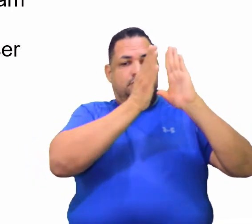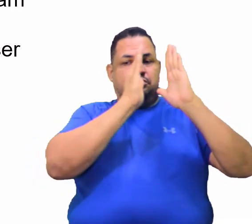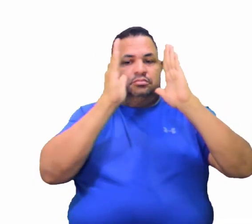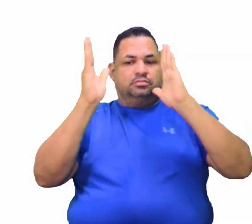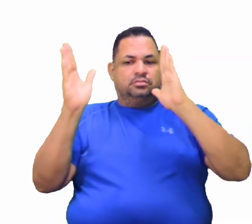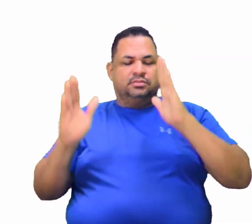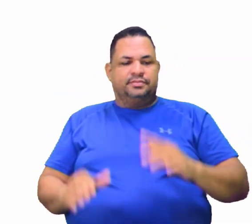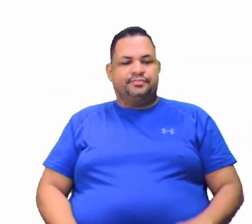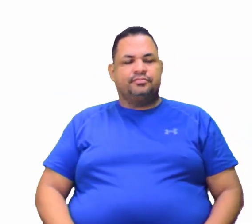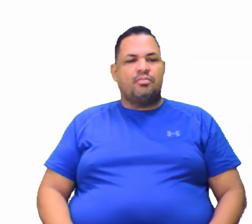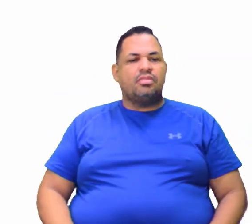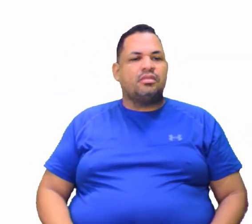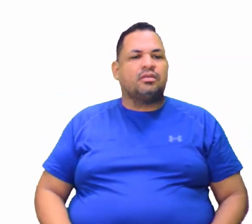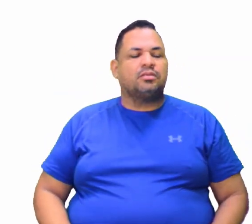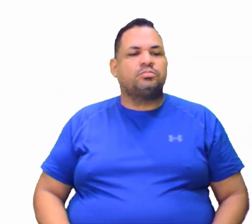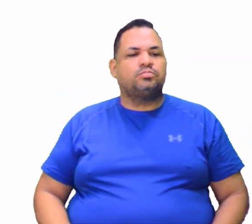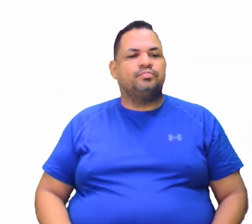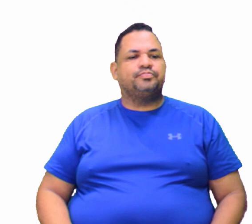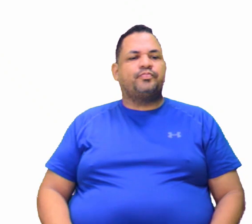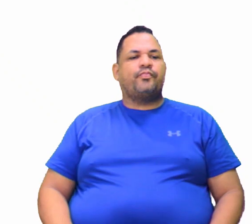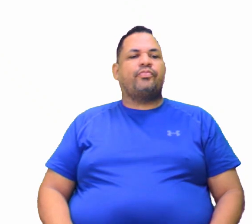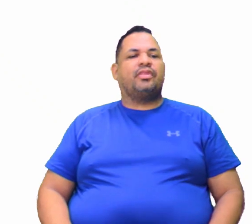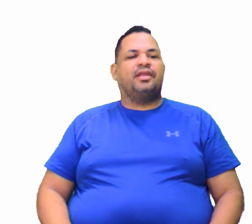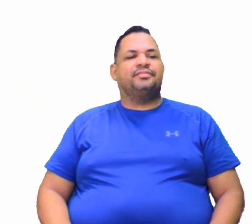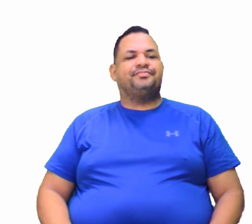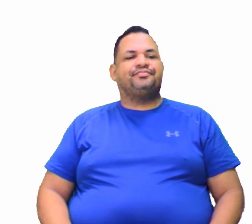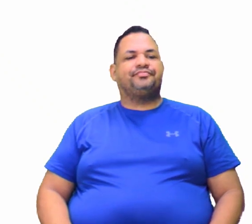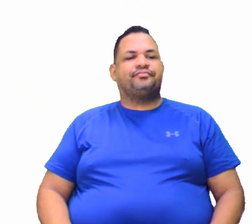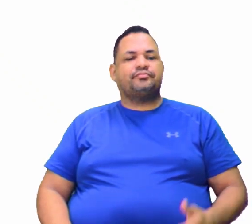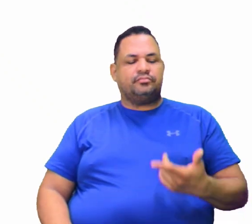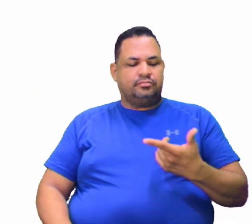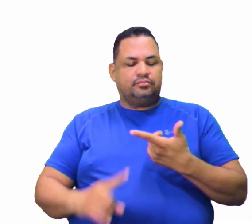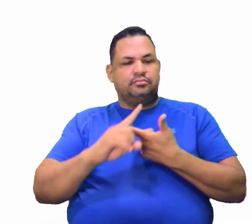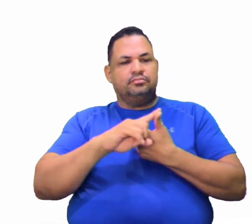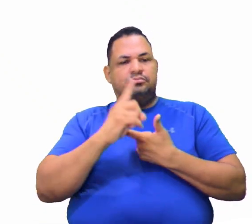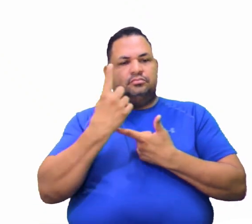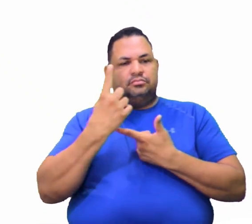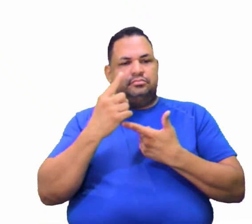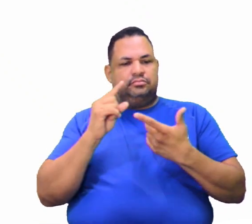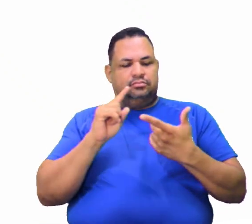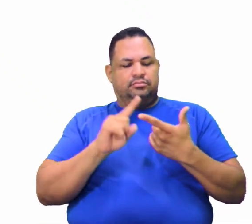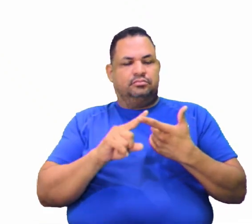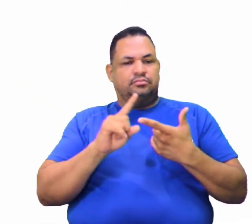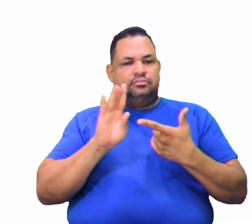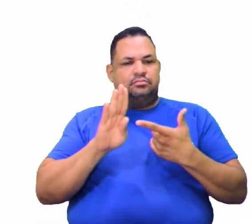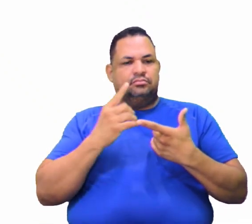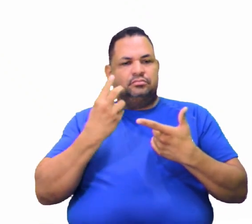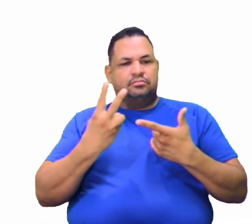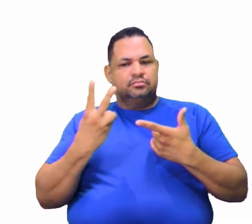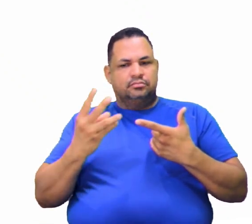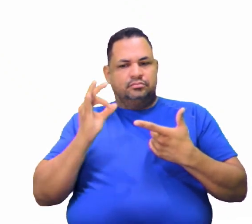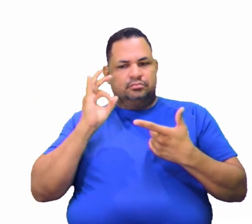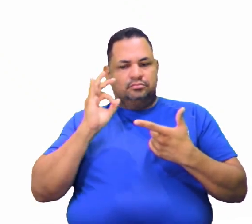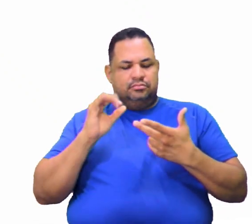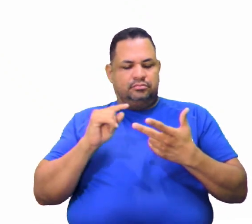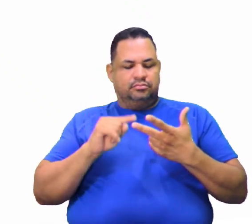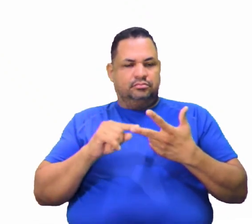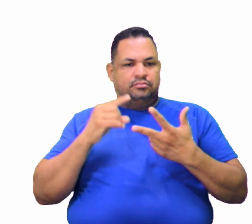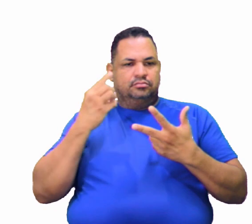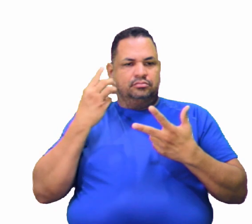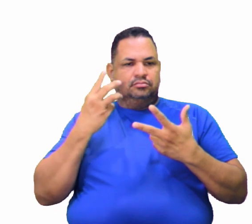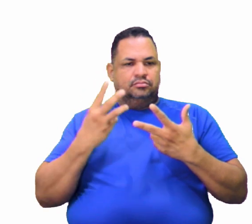as afirmativas. Nós temos aqui a 1 apenas, B, 1 e 2